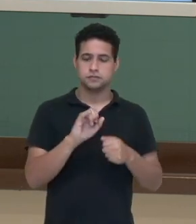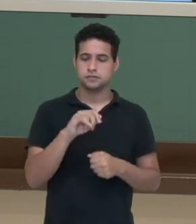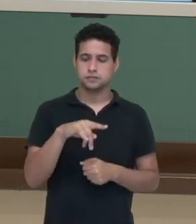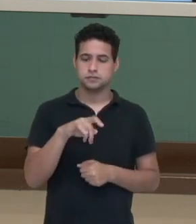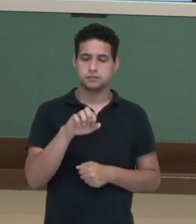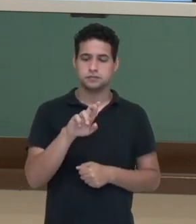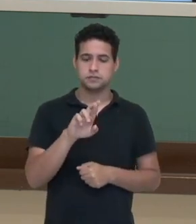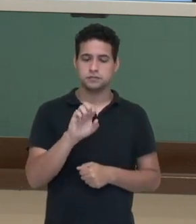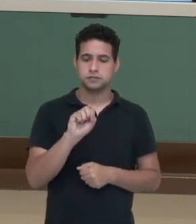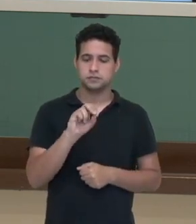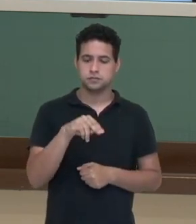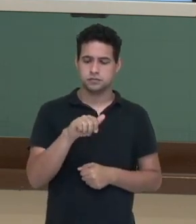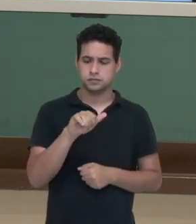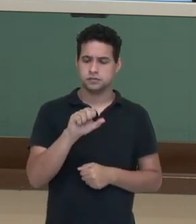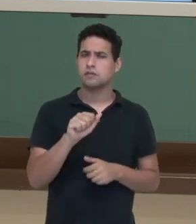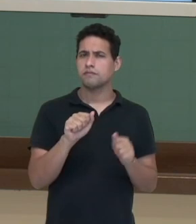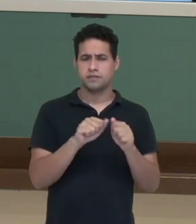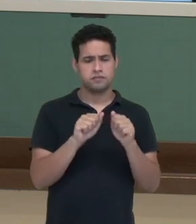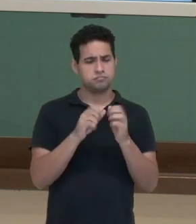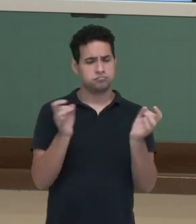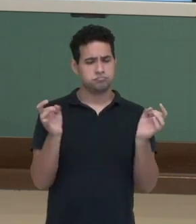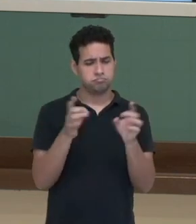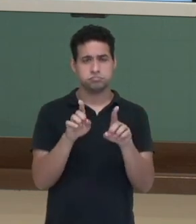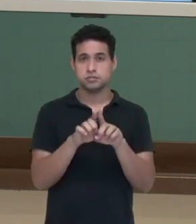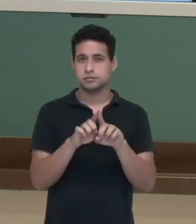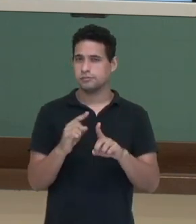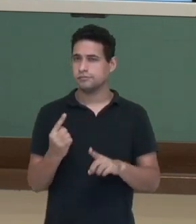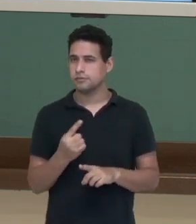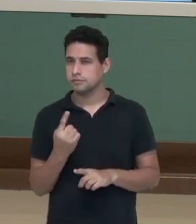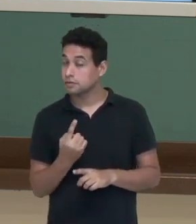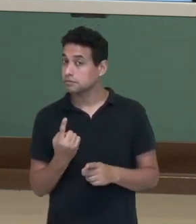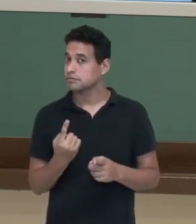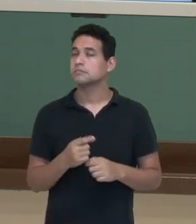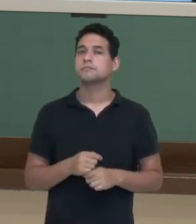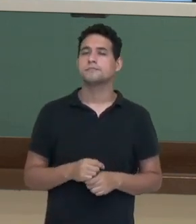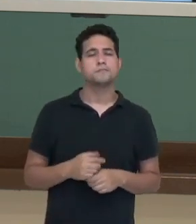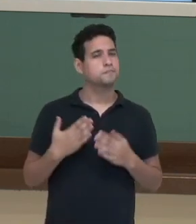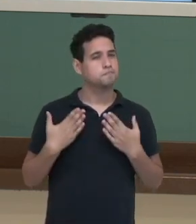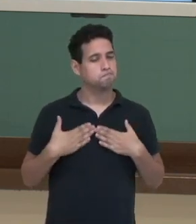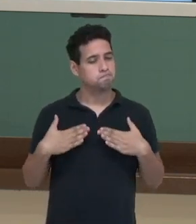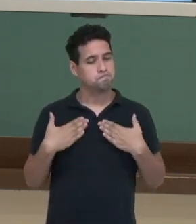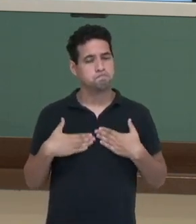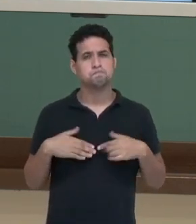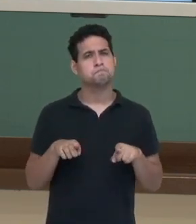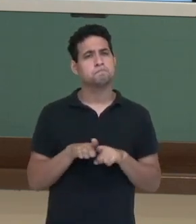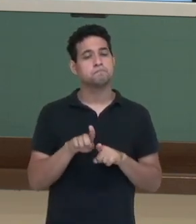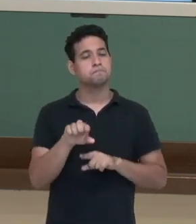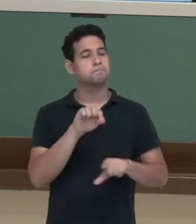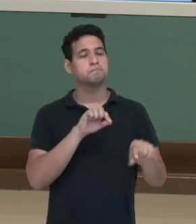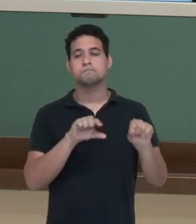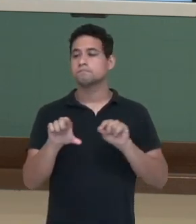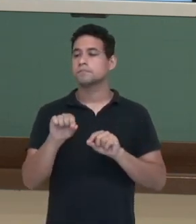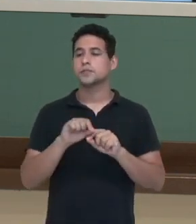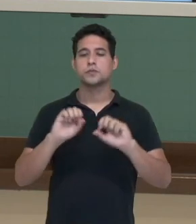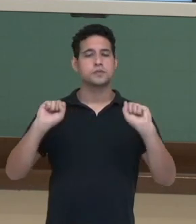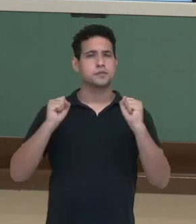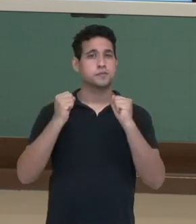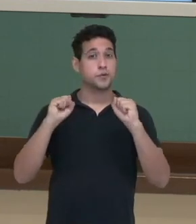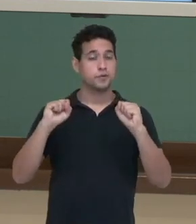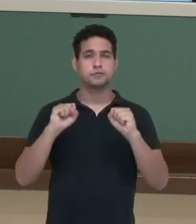impersonais, tá? Então, vocês vão fazer isso sozinhos, tranquilos, escolhe um